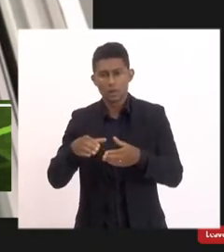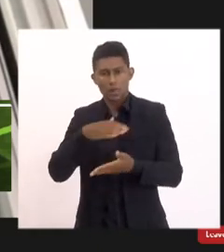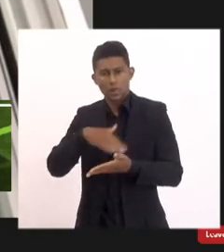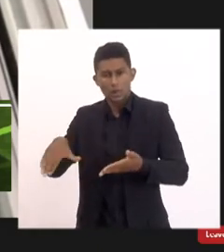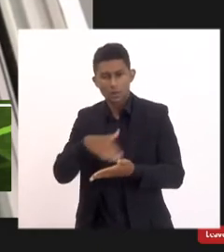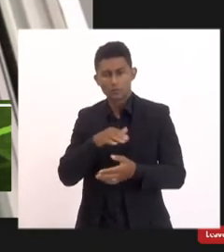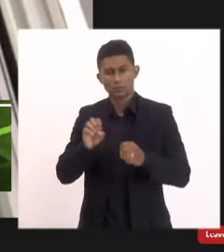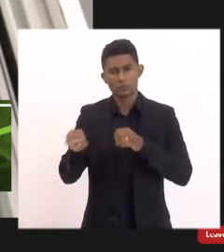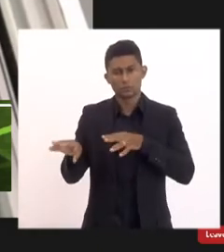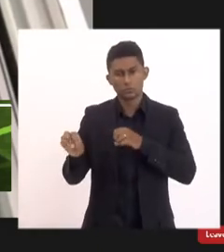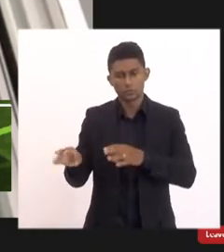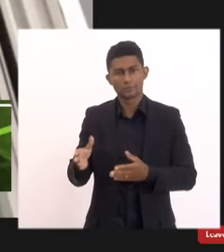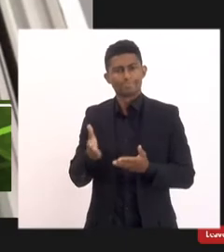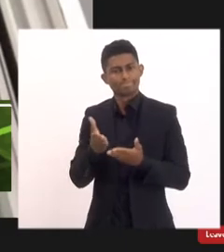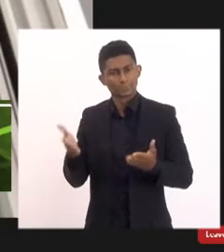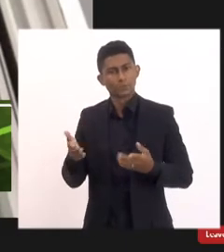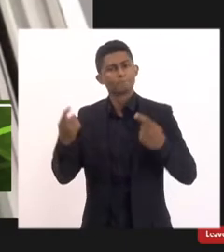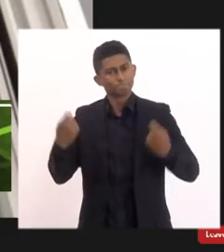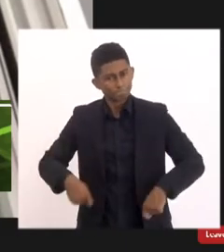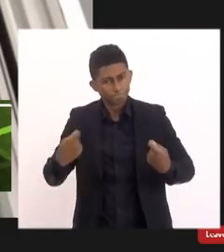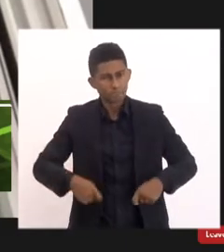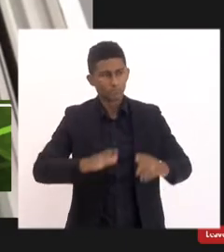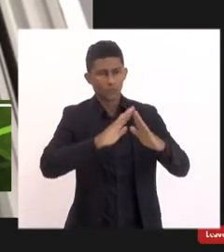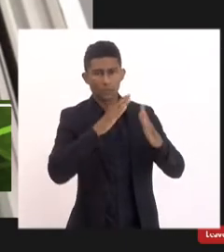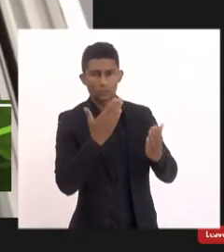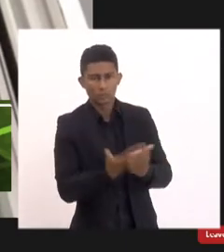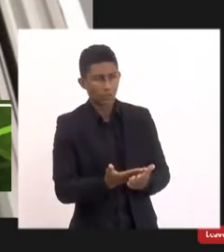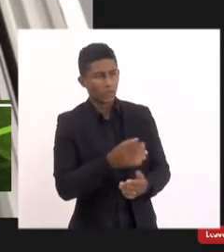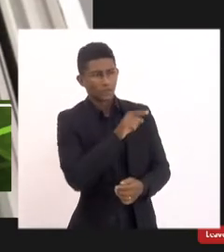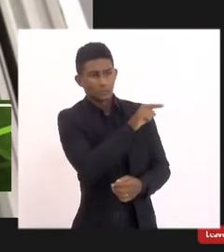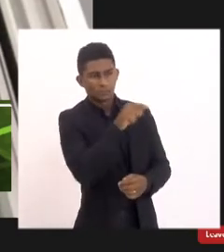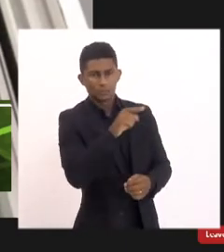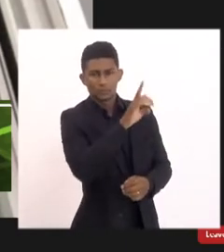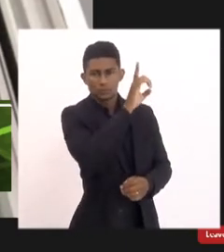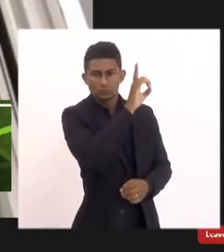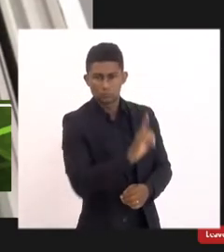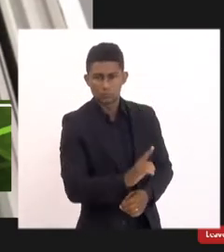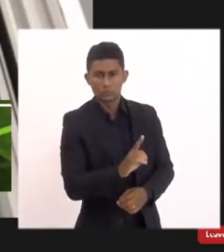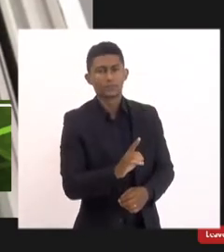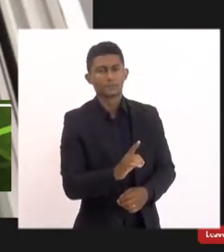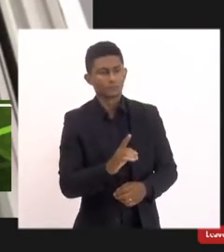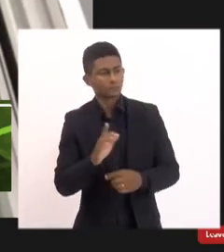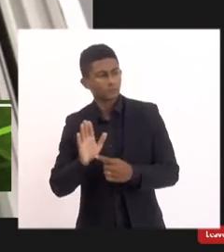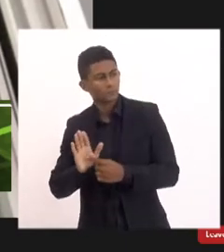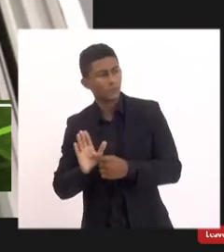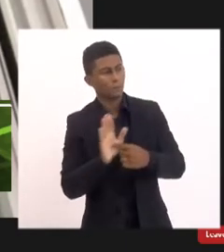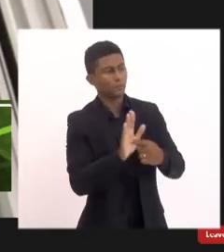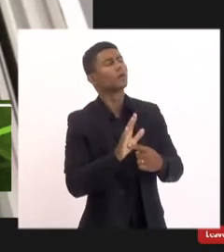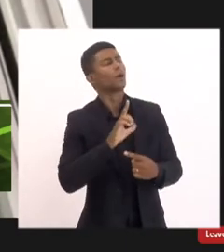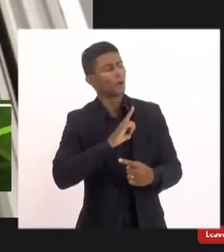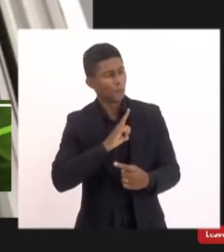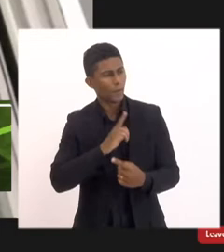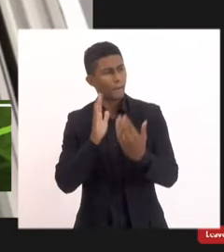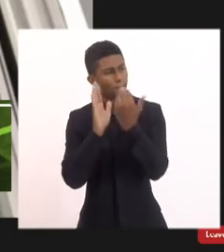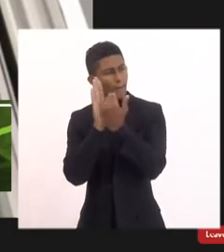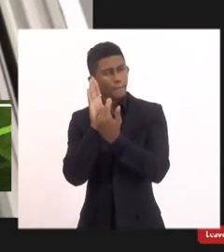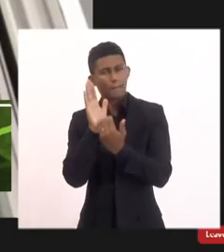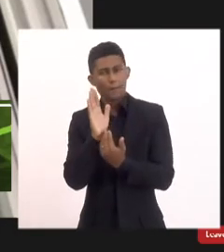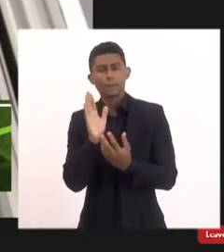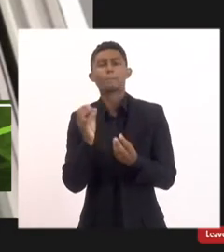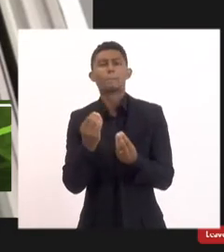divulgue junto às direções das escolas, né, a existência dos protocolos, para que haja um amplo